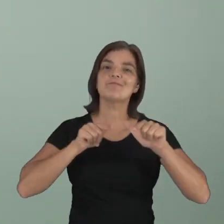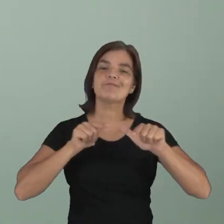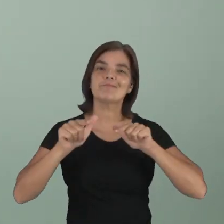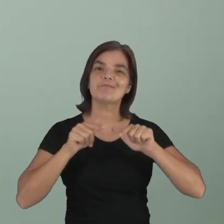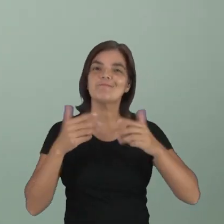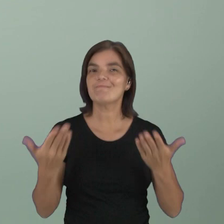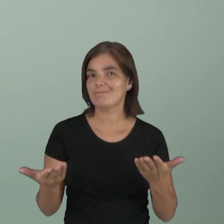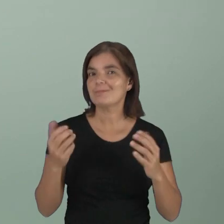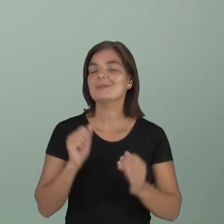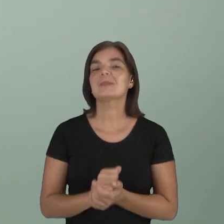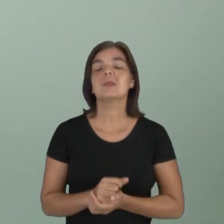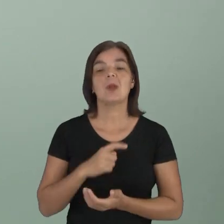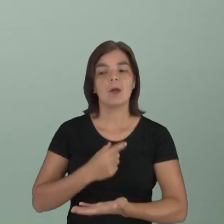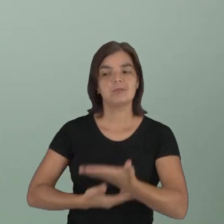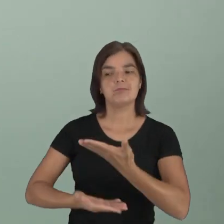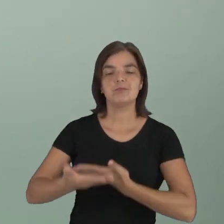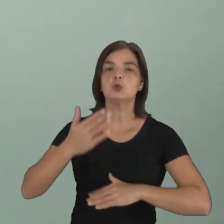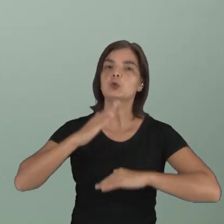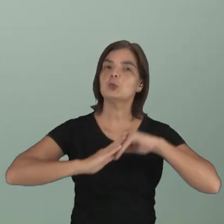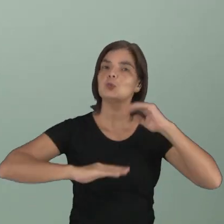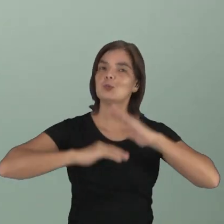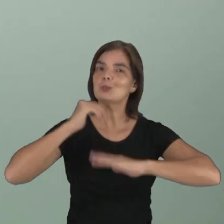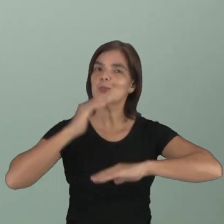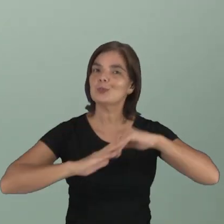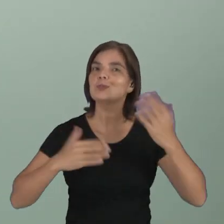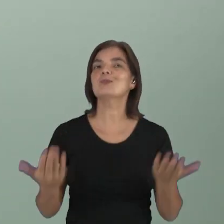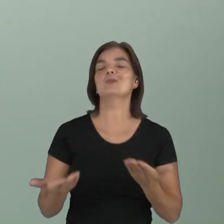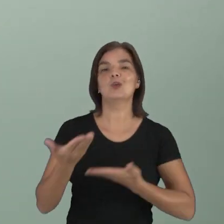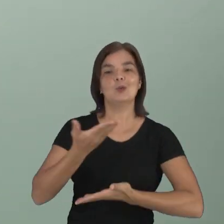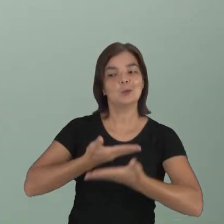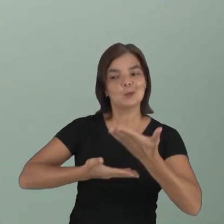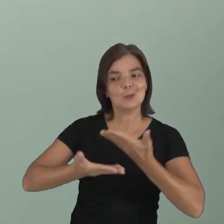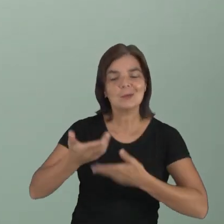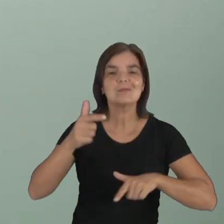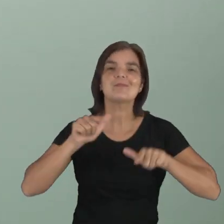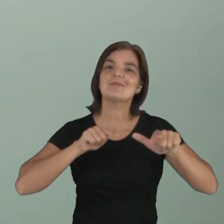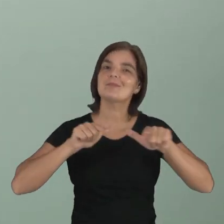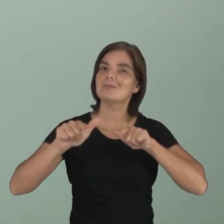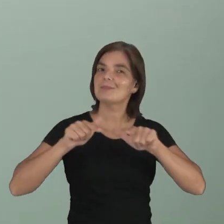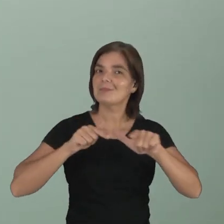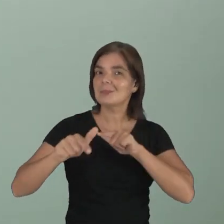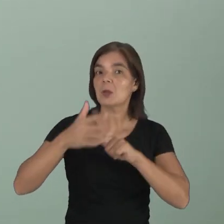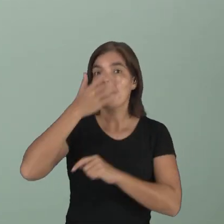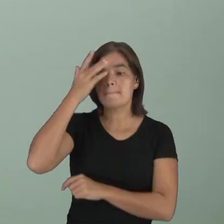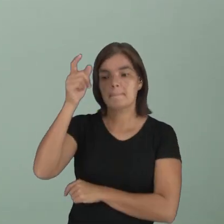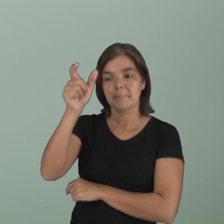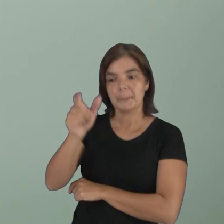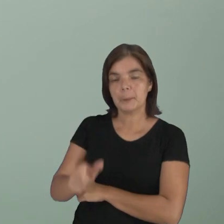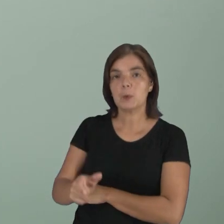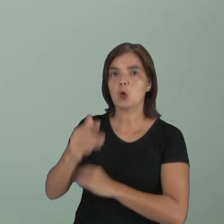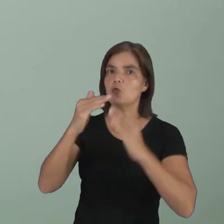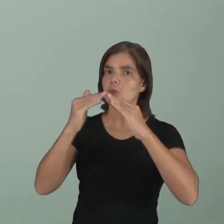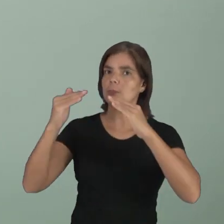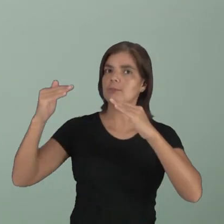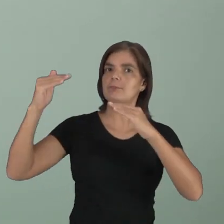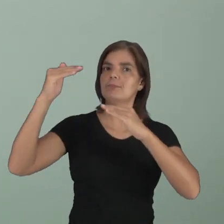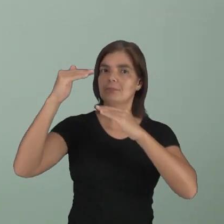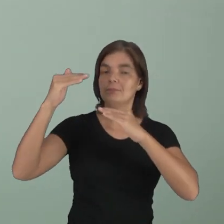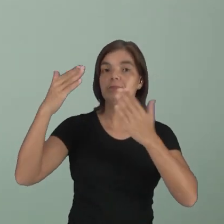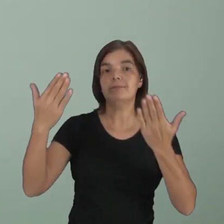dele. Então aqui tem uma relação de profissionalismo, uma relação de trabalho, uma relação com uma pessoa de um cargo